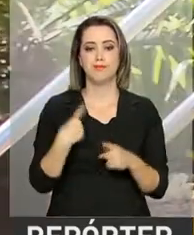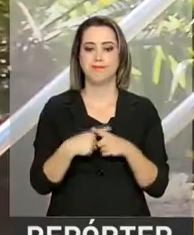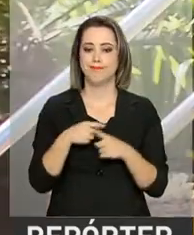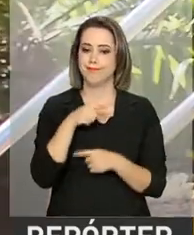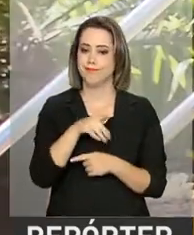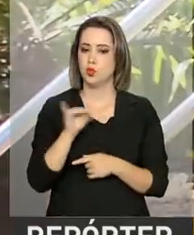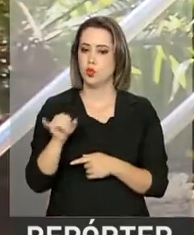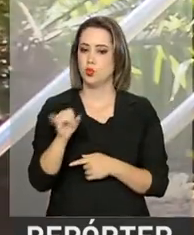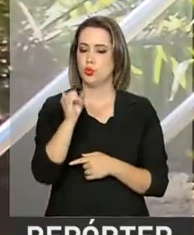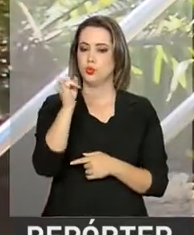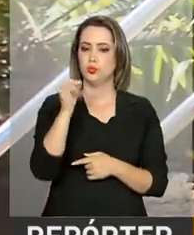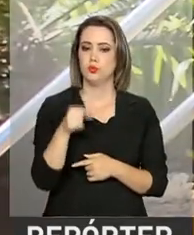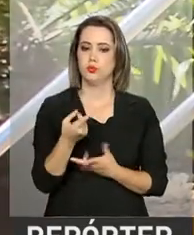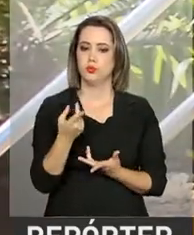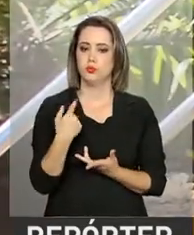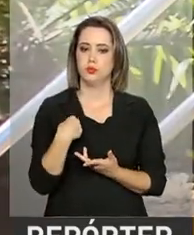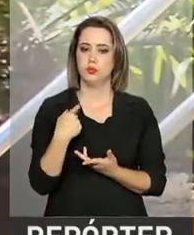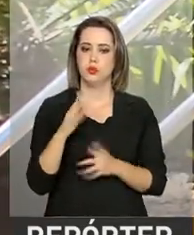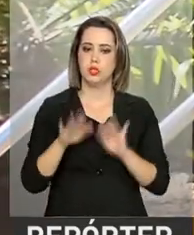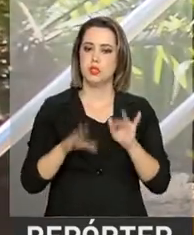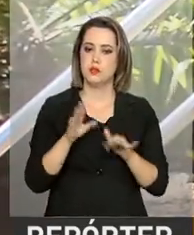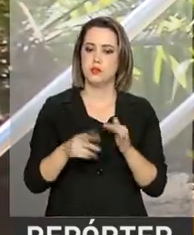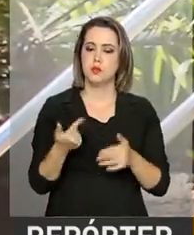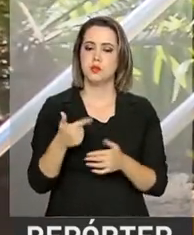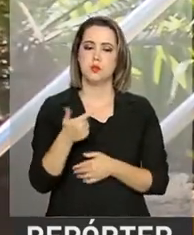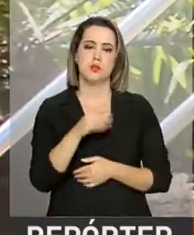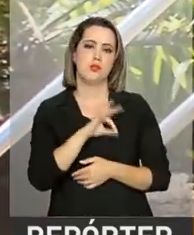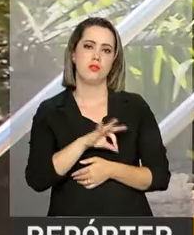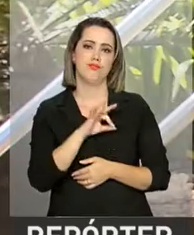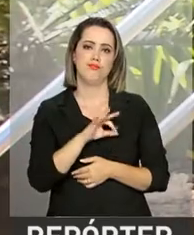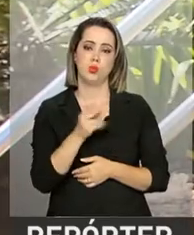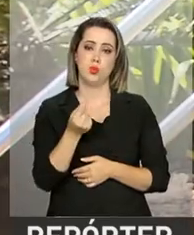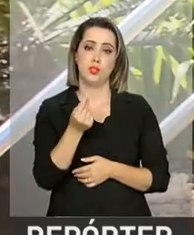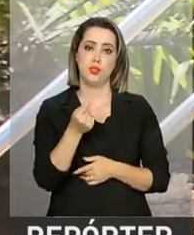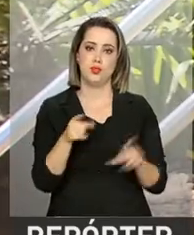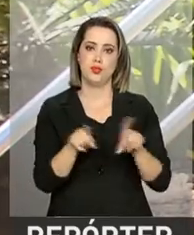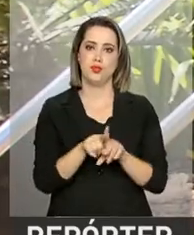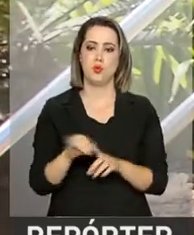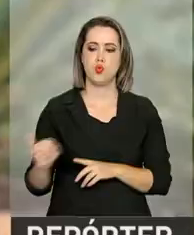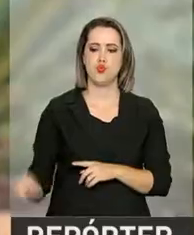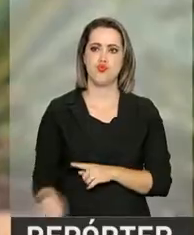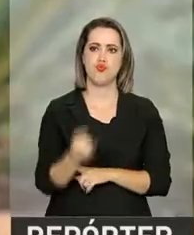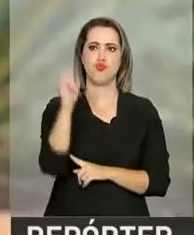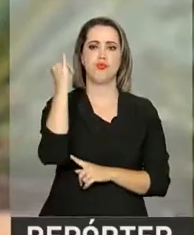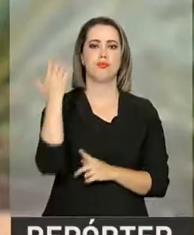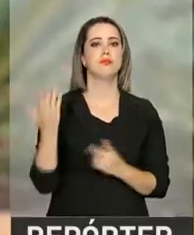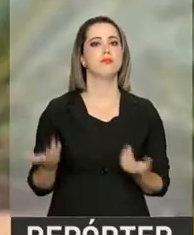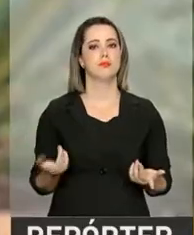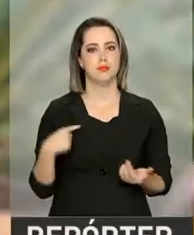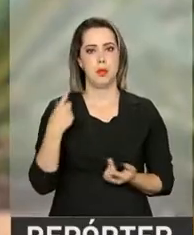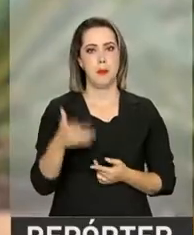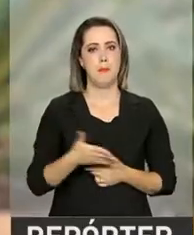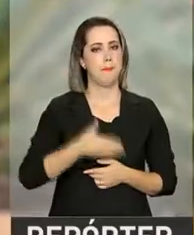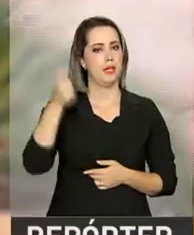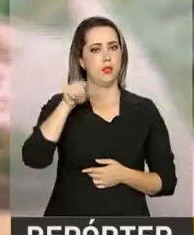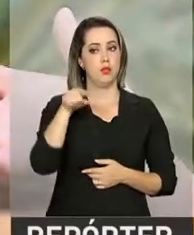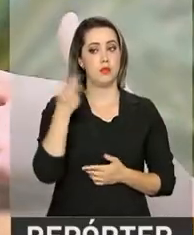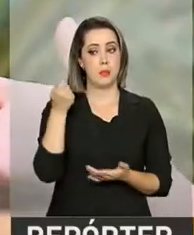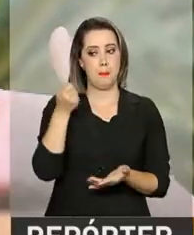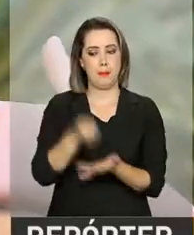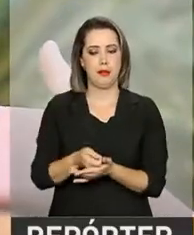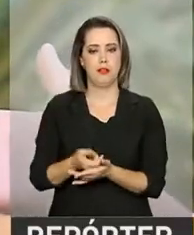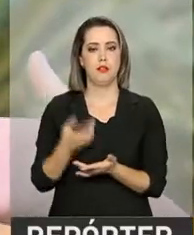por um motivo de também não ter dinheiro nem deixei de pagar foi muito duro e nunca mais é melhor você ir lá e que está a